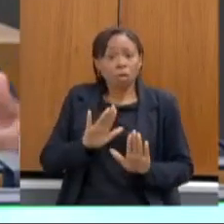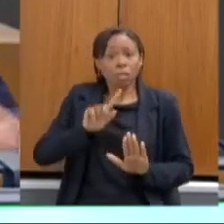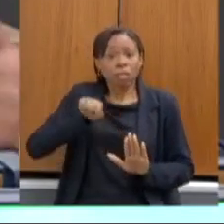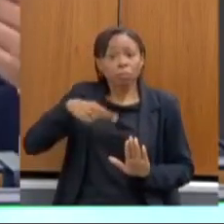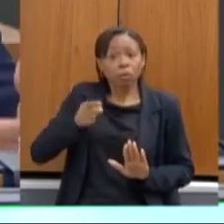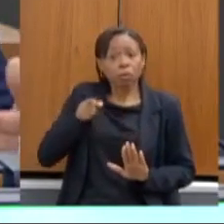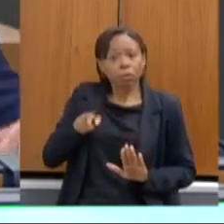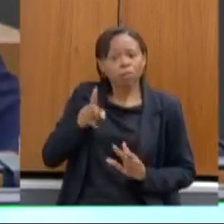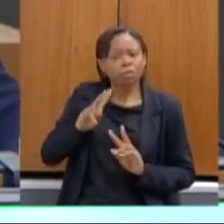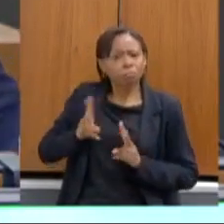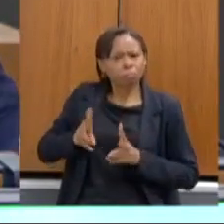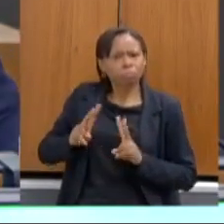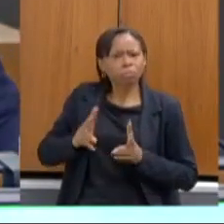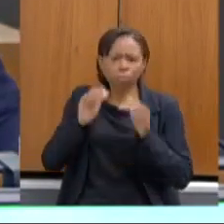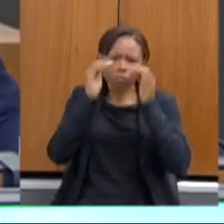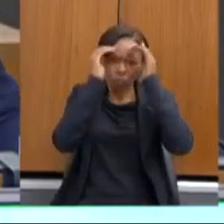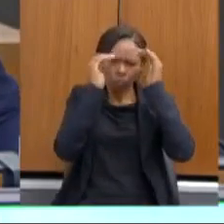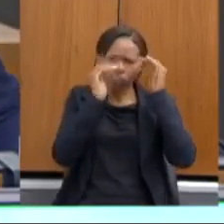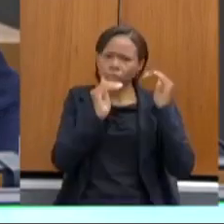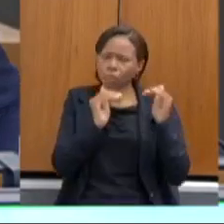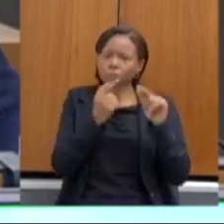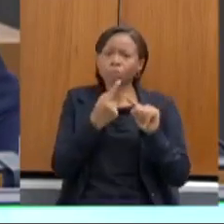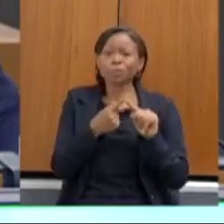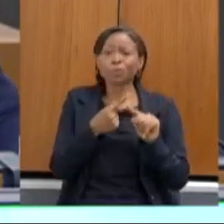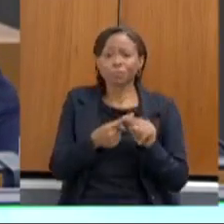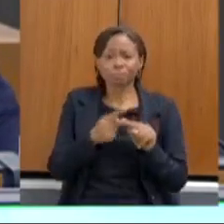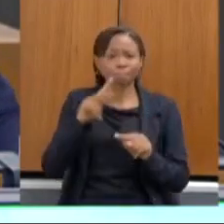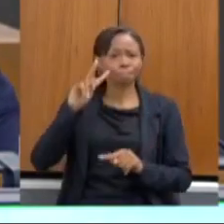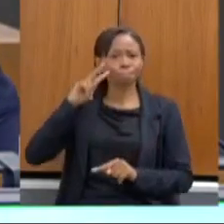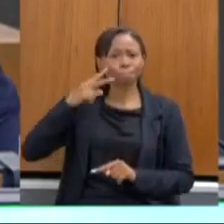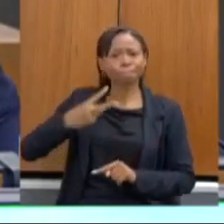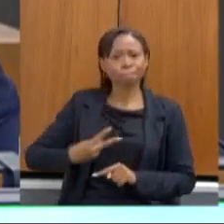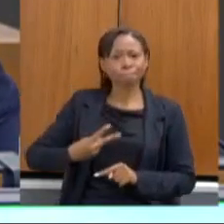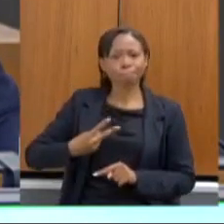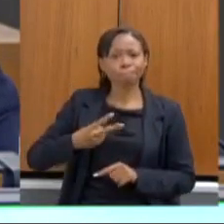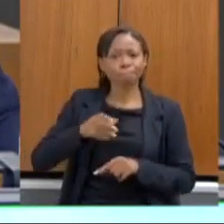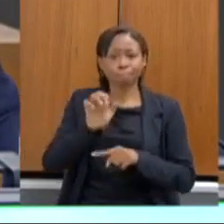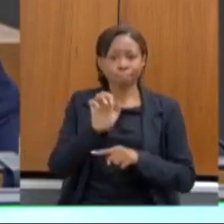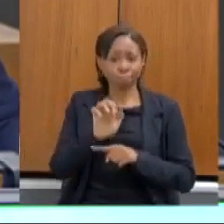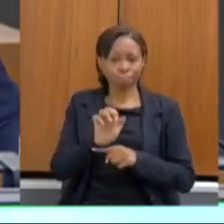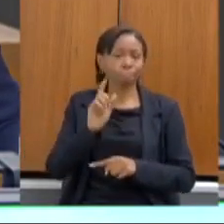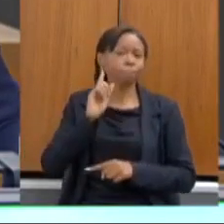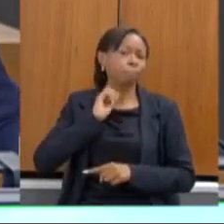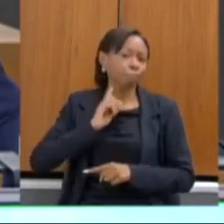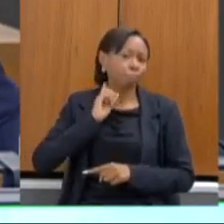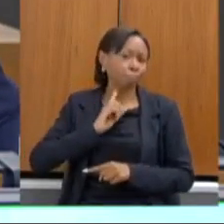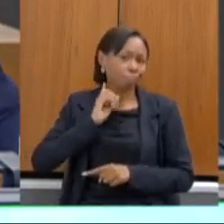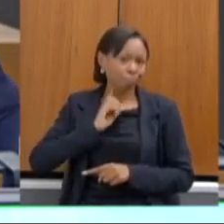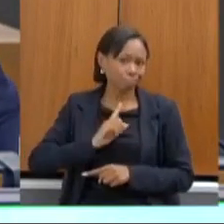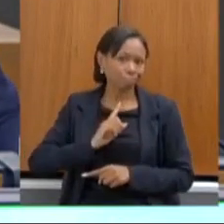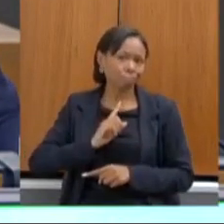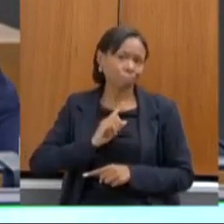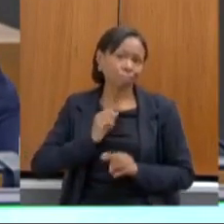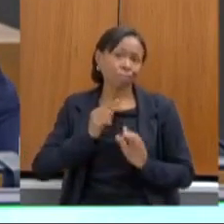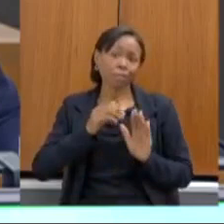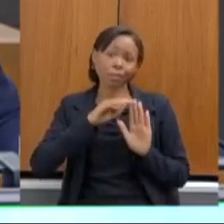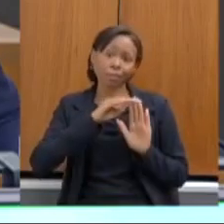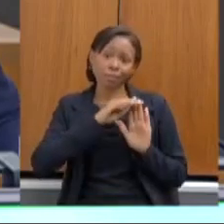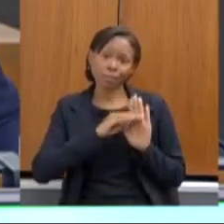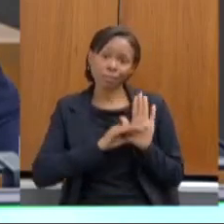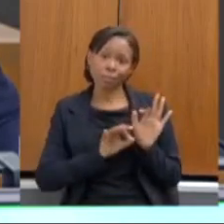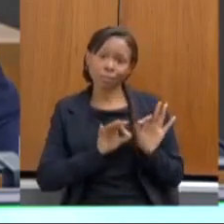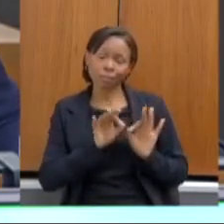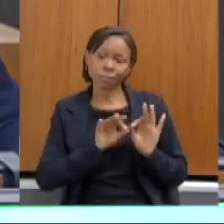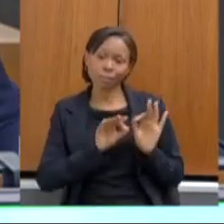consideraram reconheceram que o estado de Minas Gerais preparou um plano que